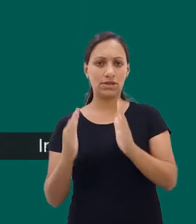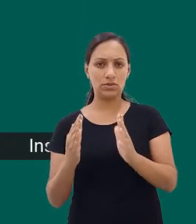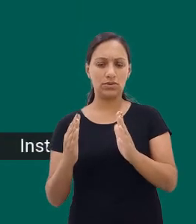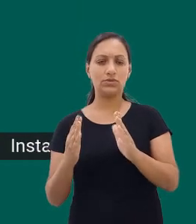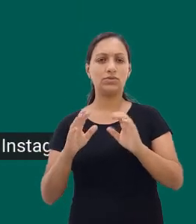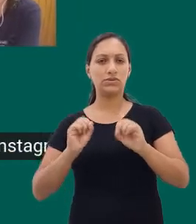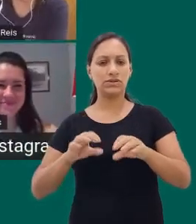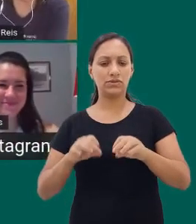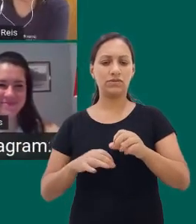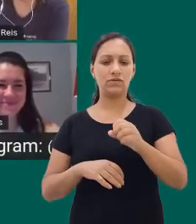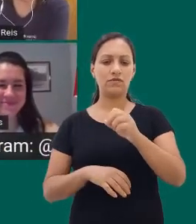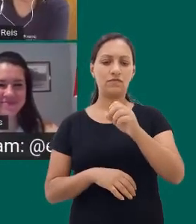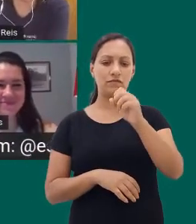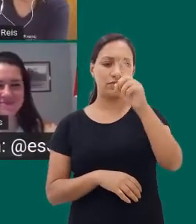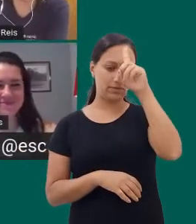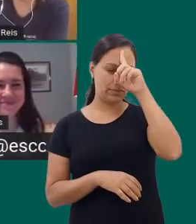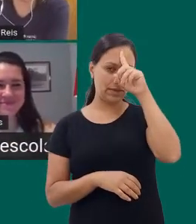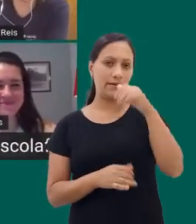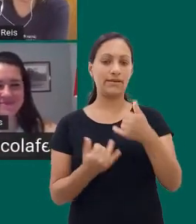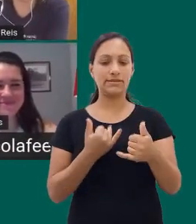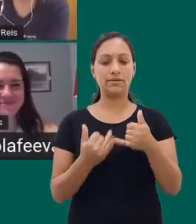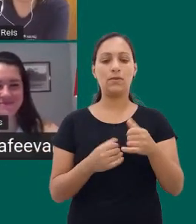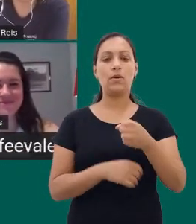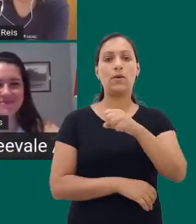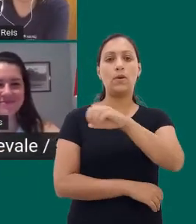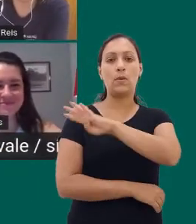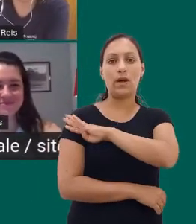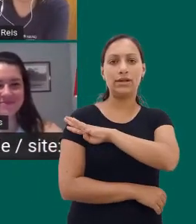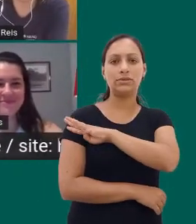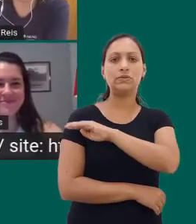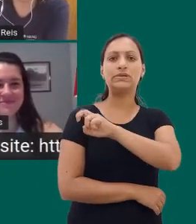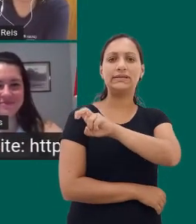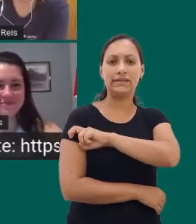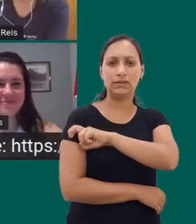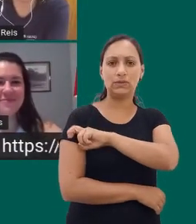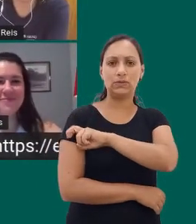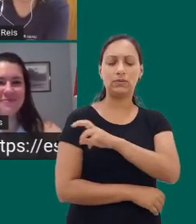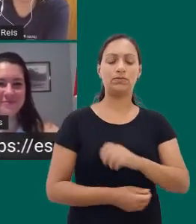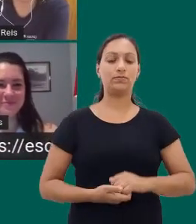com as etapas correspondentes quarto e quinto anos.